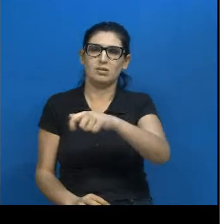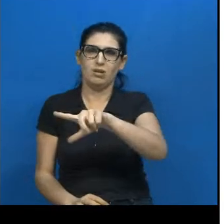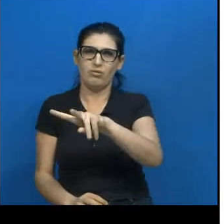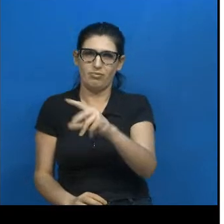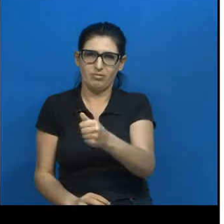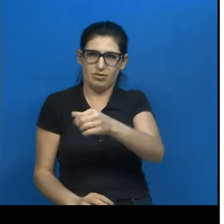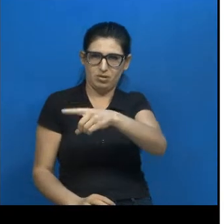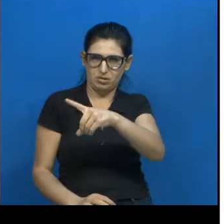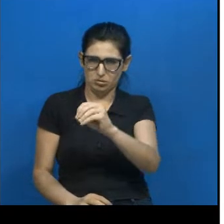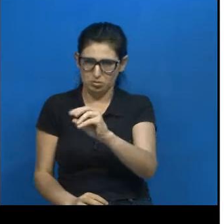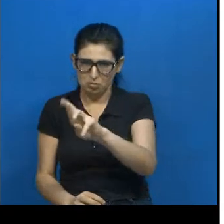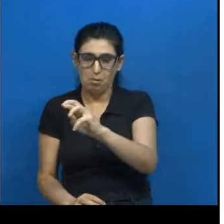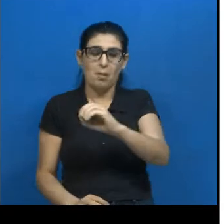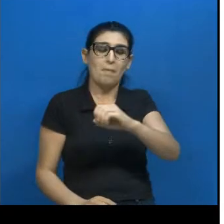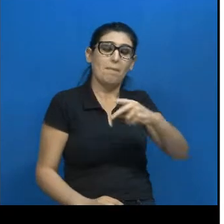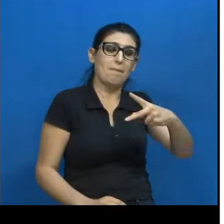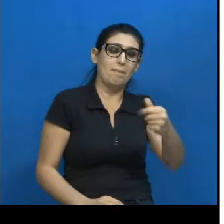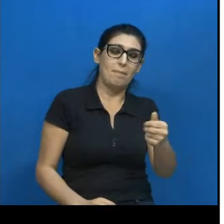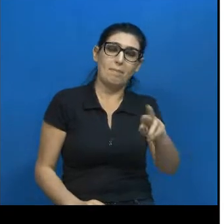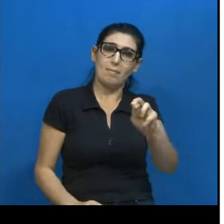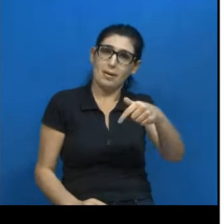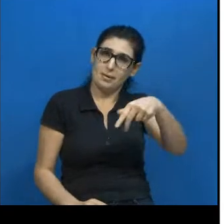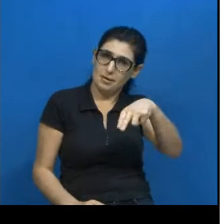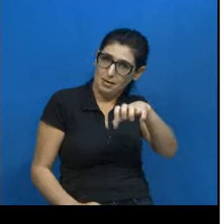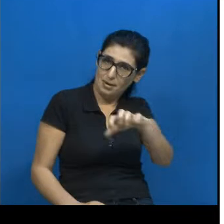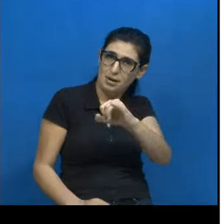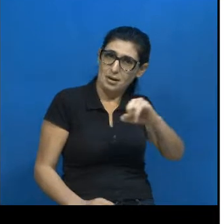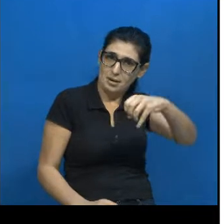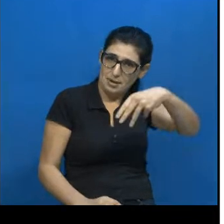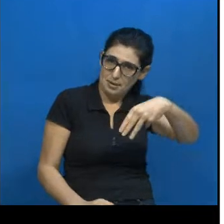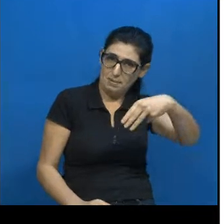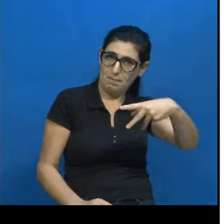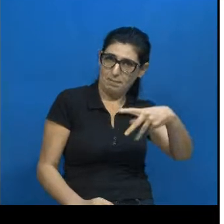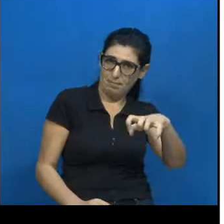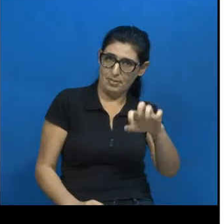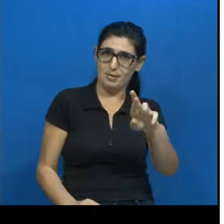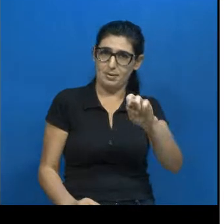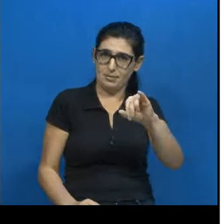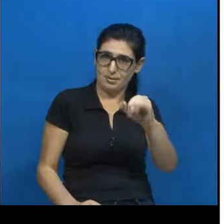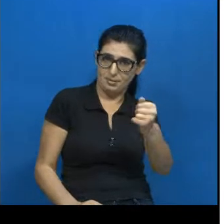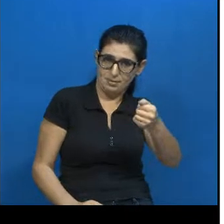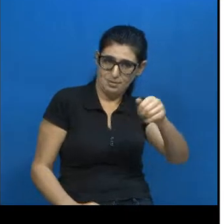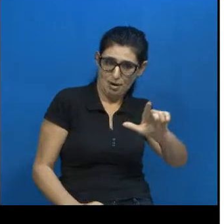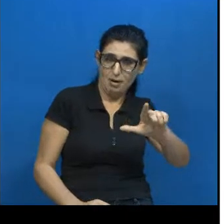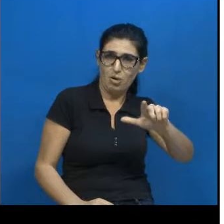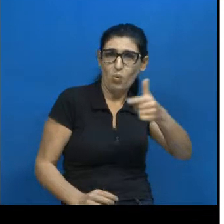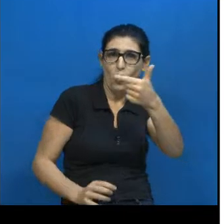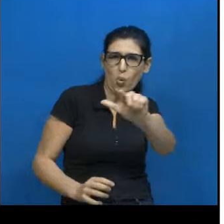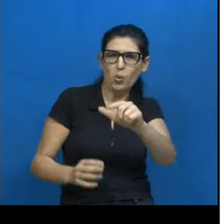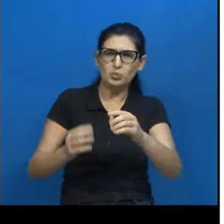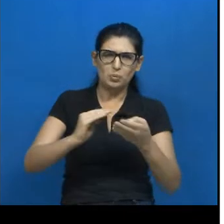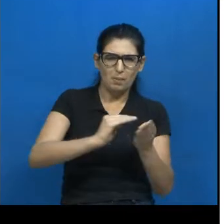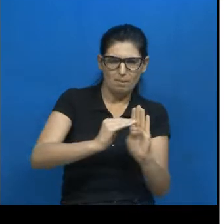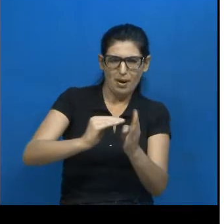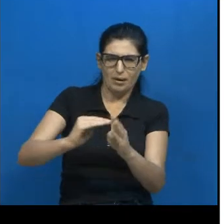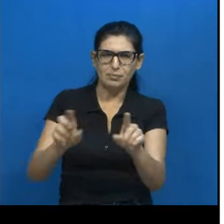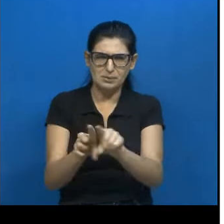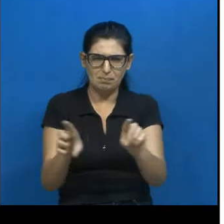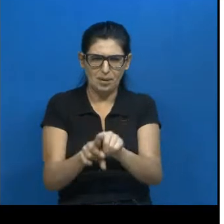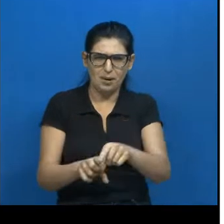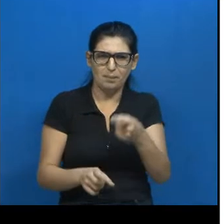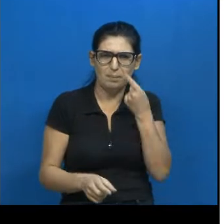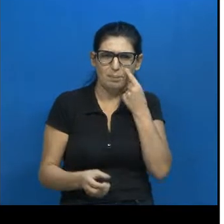São Benedito e do Portal. Todo atendimento está sendo mantido. Na hora que vocês leem ali fusão e